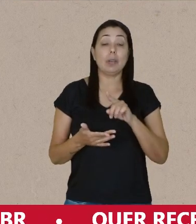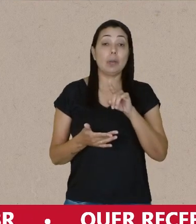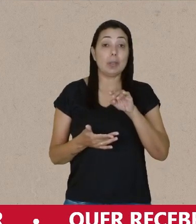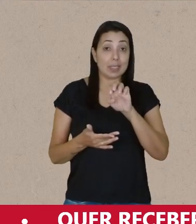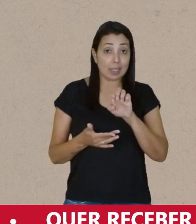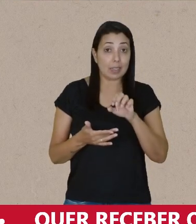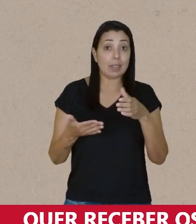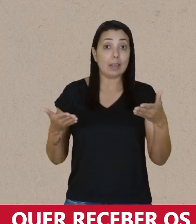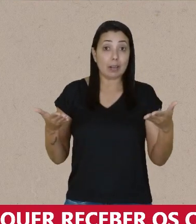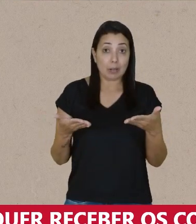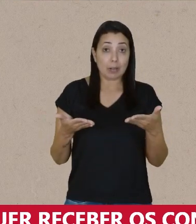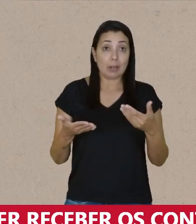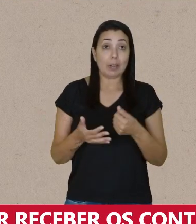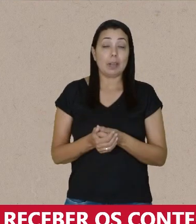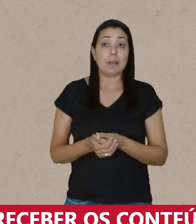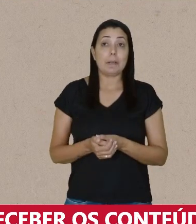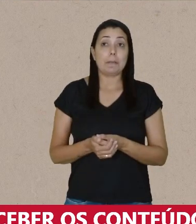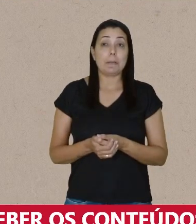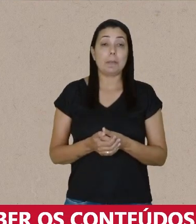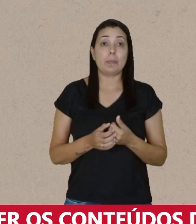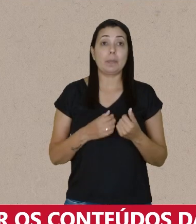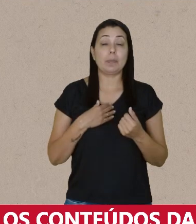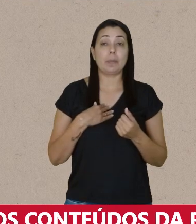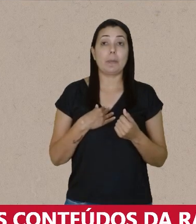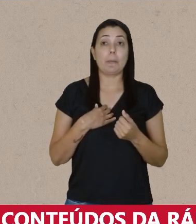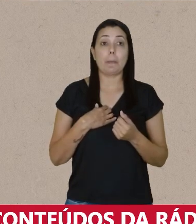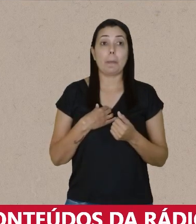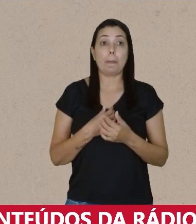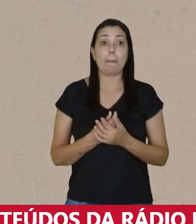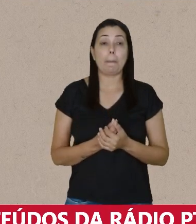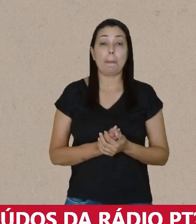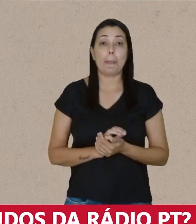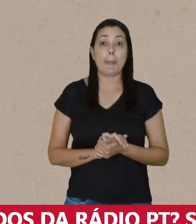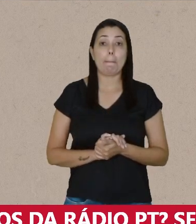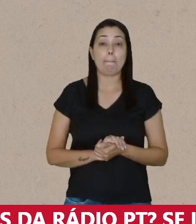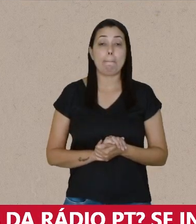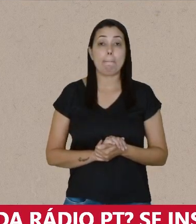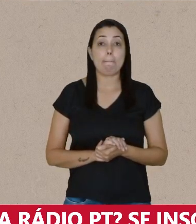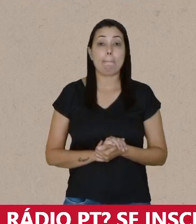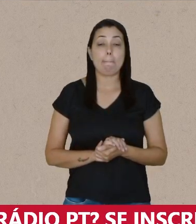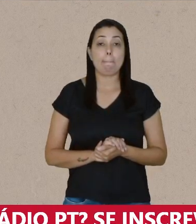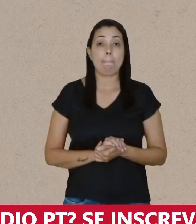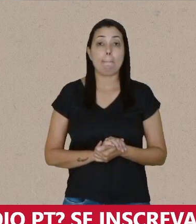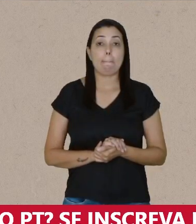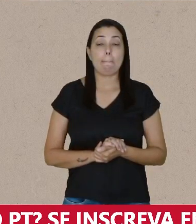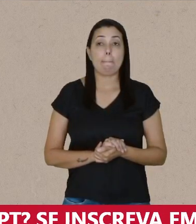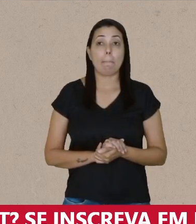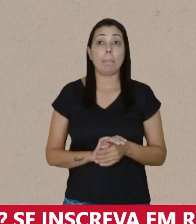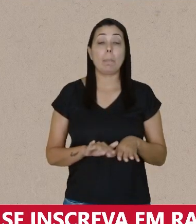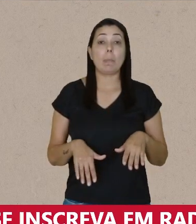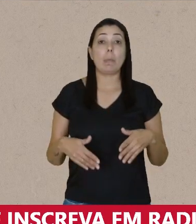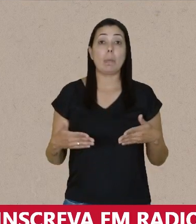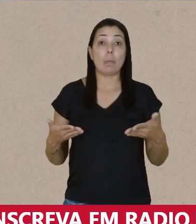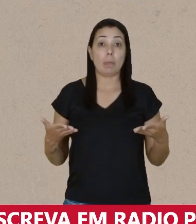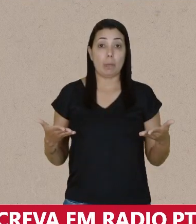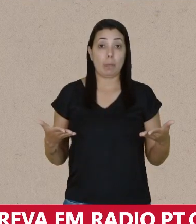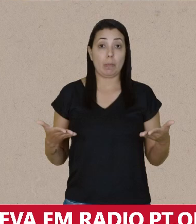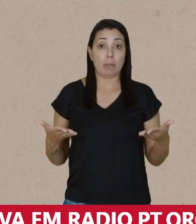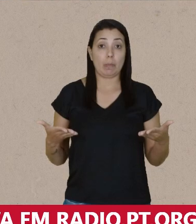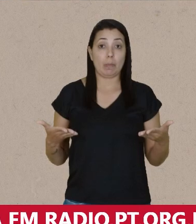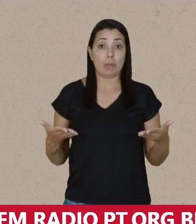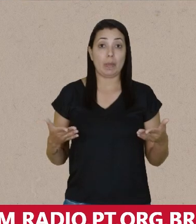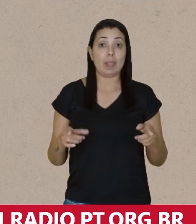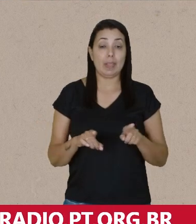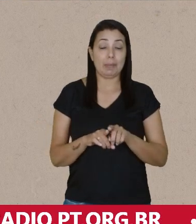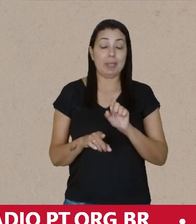falando agora de ingenuidade... Pode falar. Como dizia minha mãe, Cleusa, amém. Como amém.